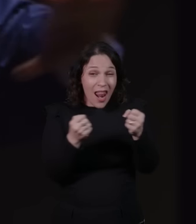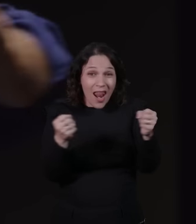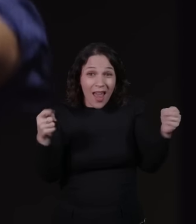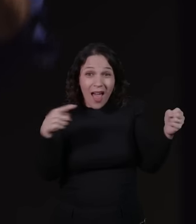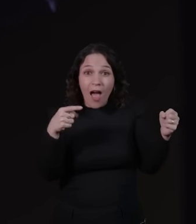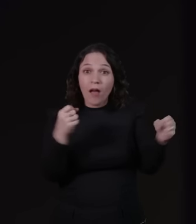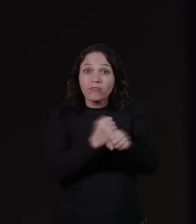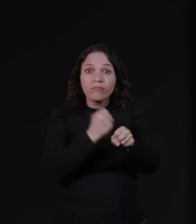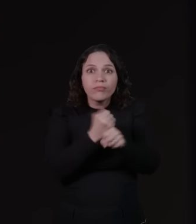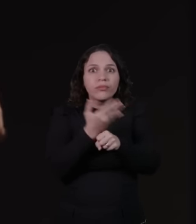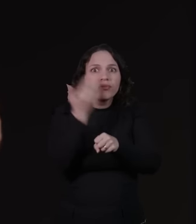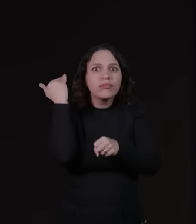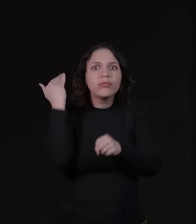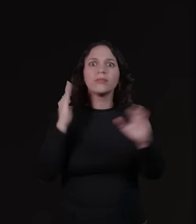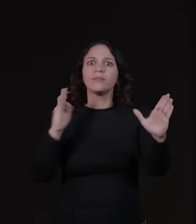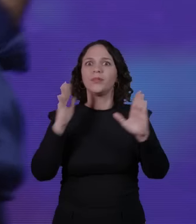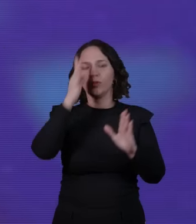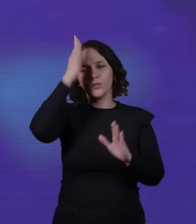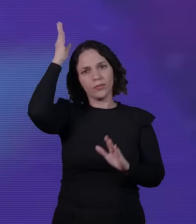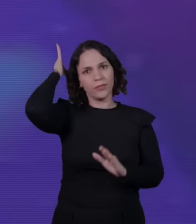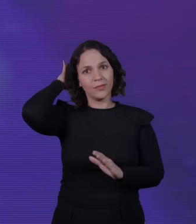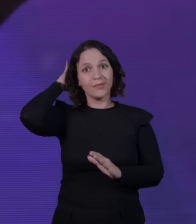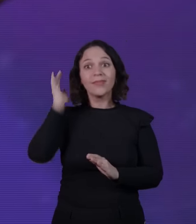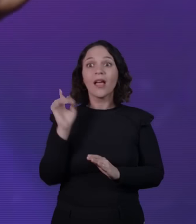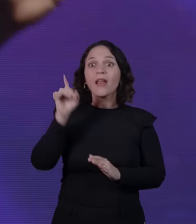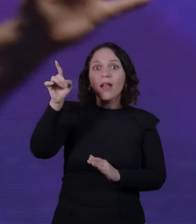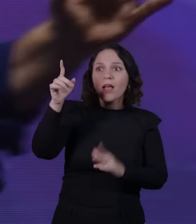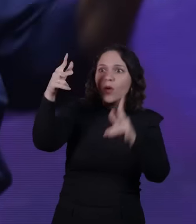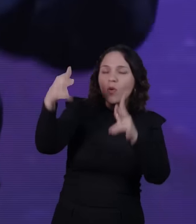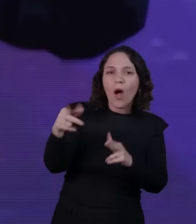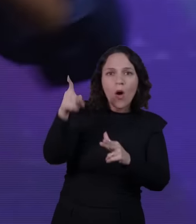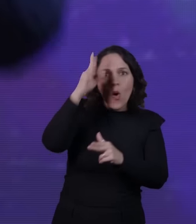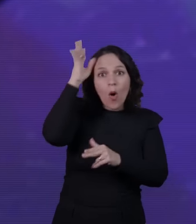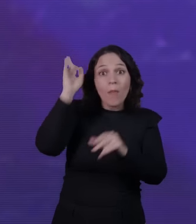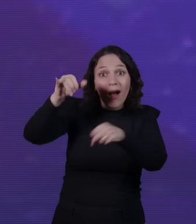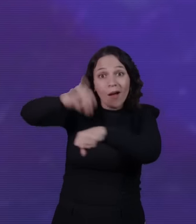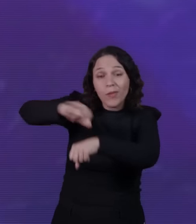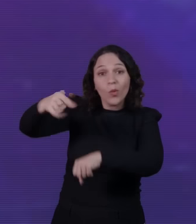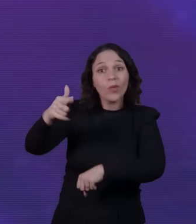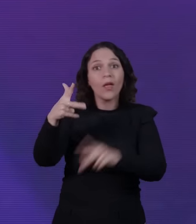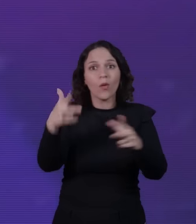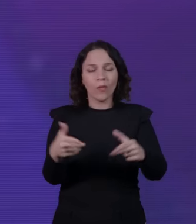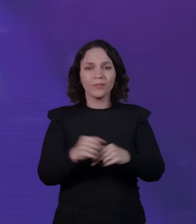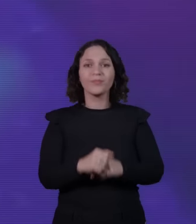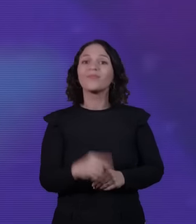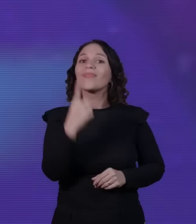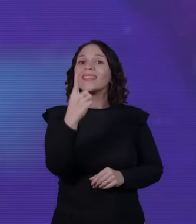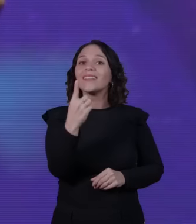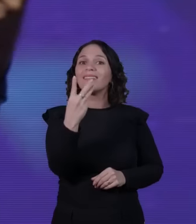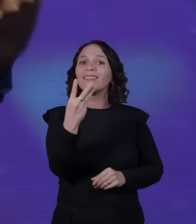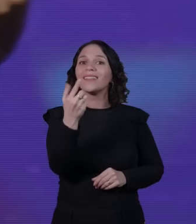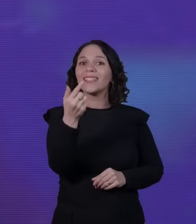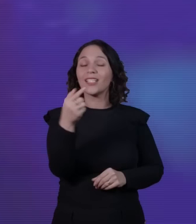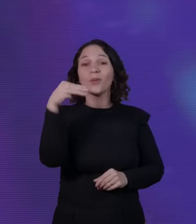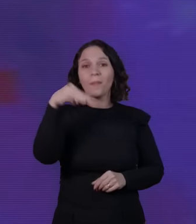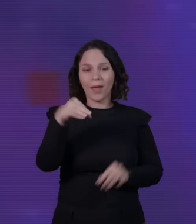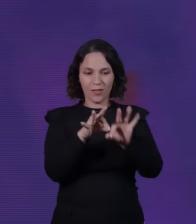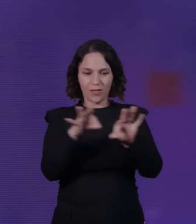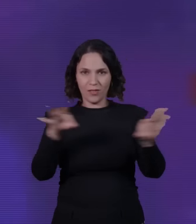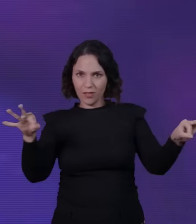construído em todo o Império Romano. Nem em Roma havia um templo daquele tamanho. 137 metros de comprimento